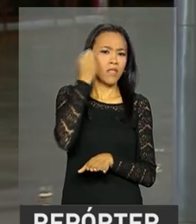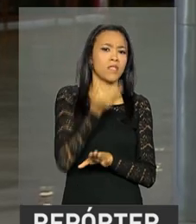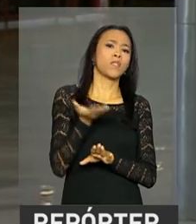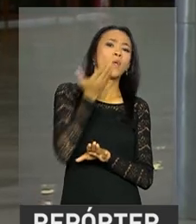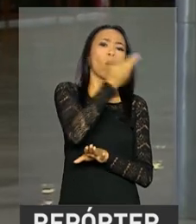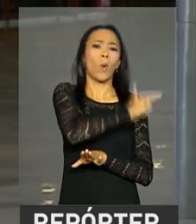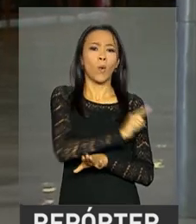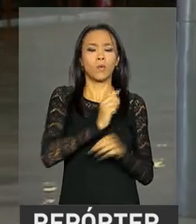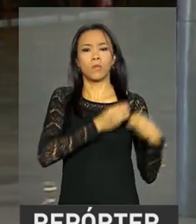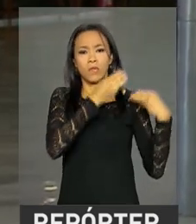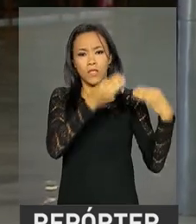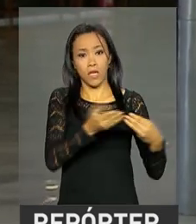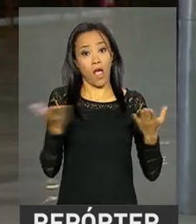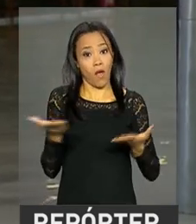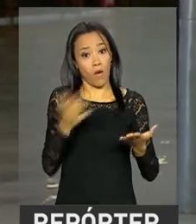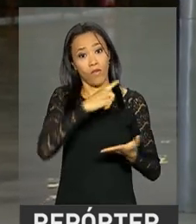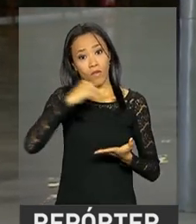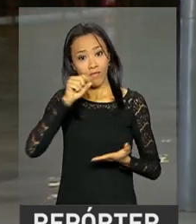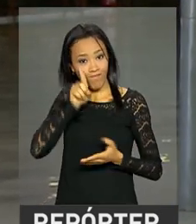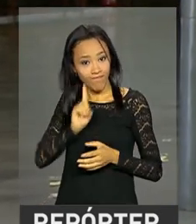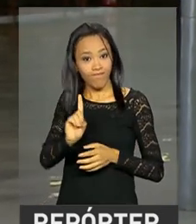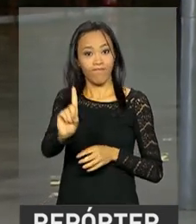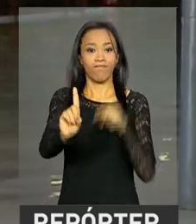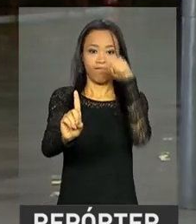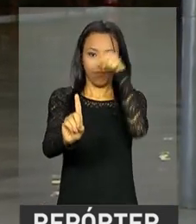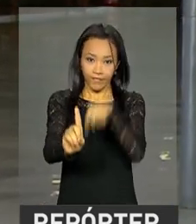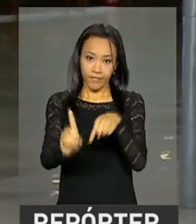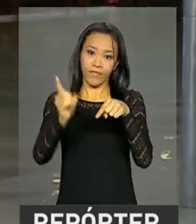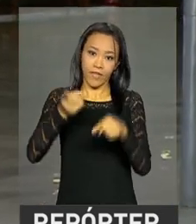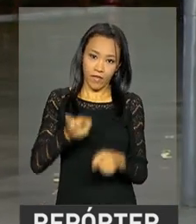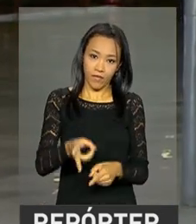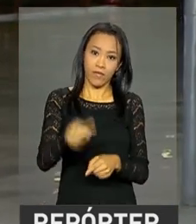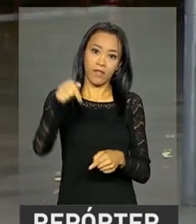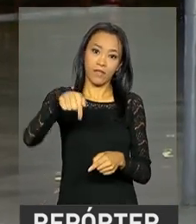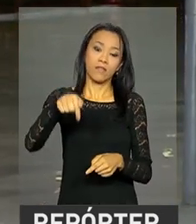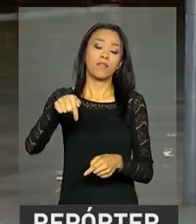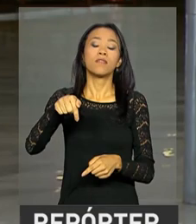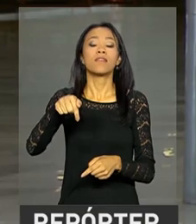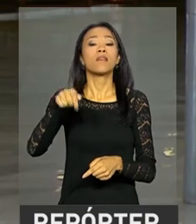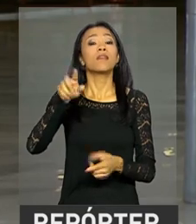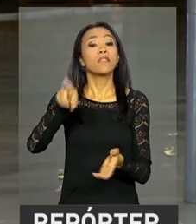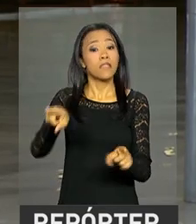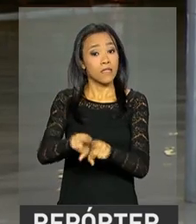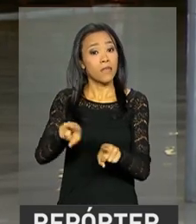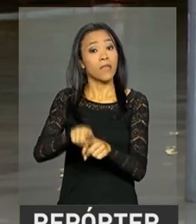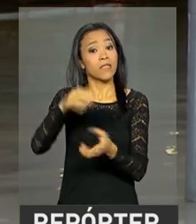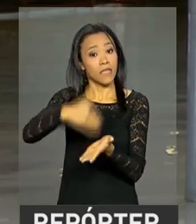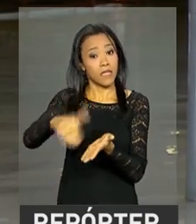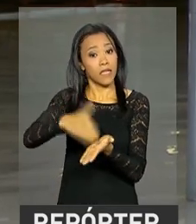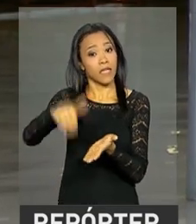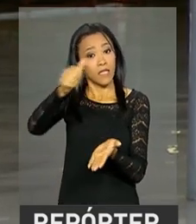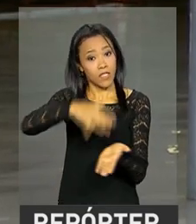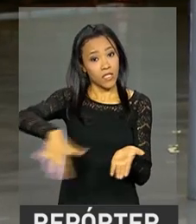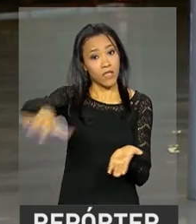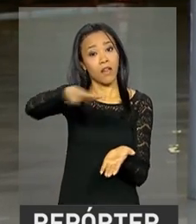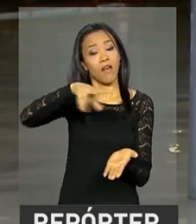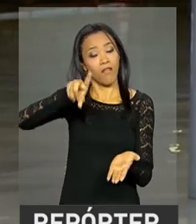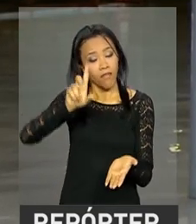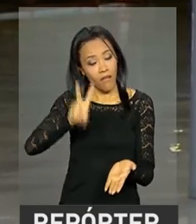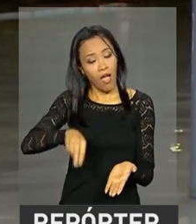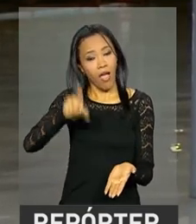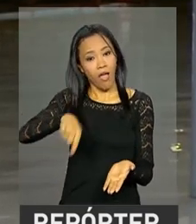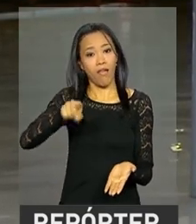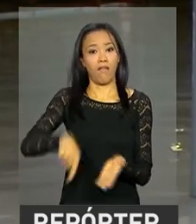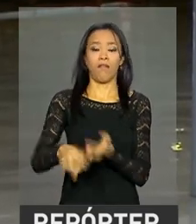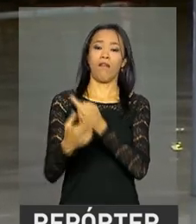Continuará comandando essa área do programa de concessões do governo mas também a secretaria geral também vai eh comandar vai ser